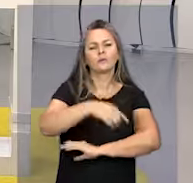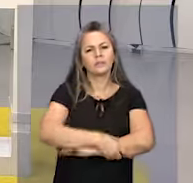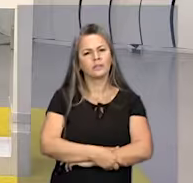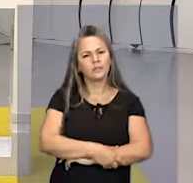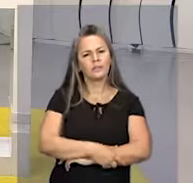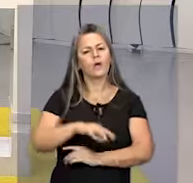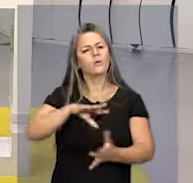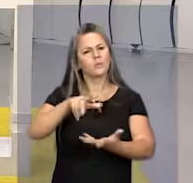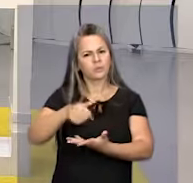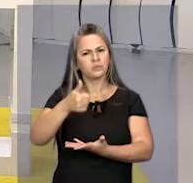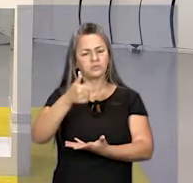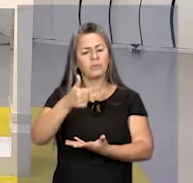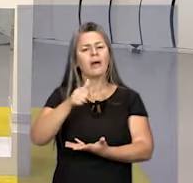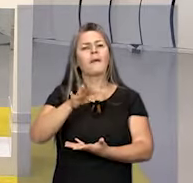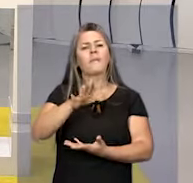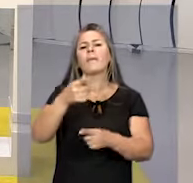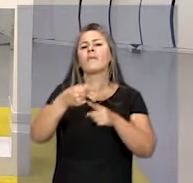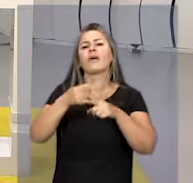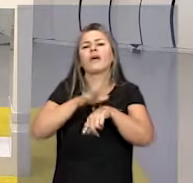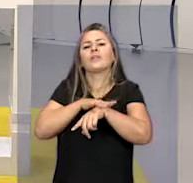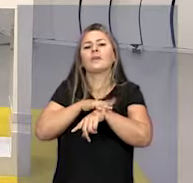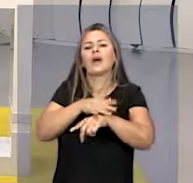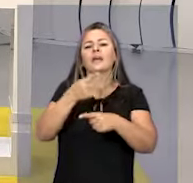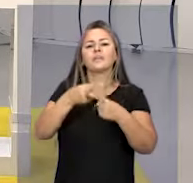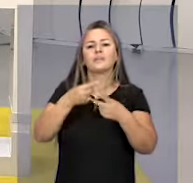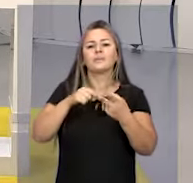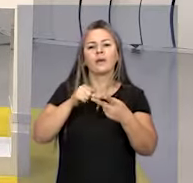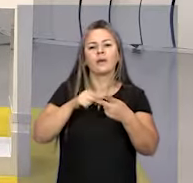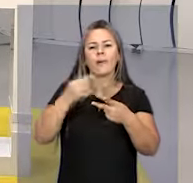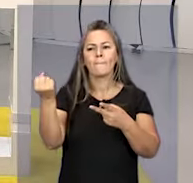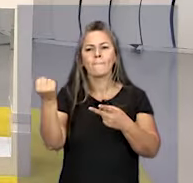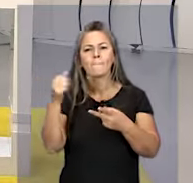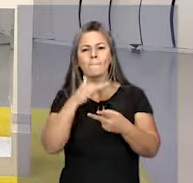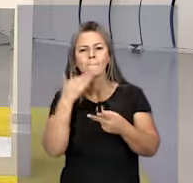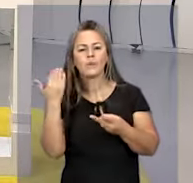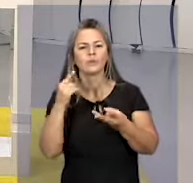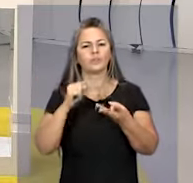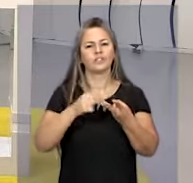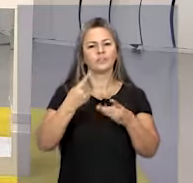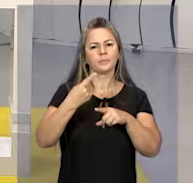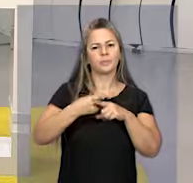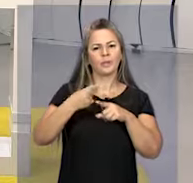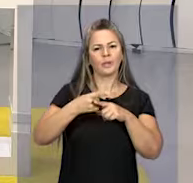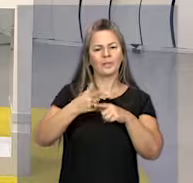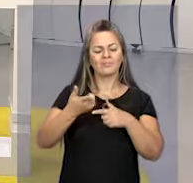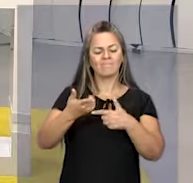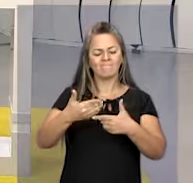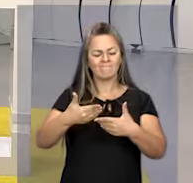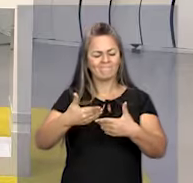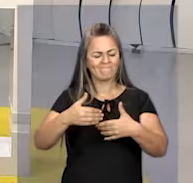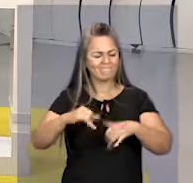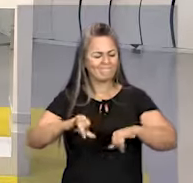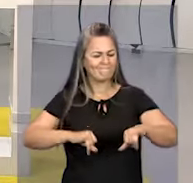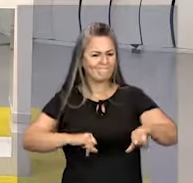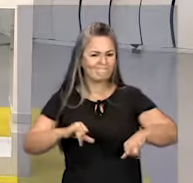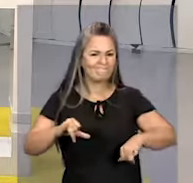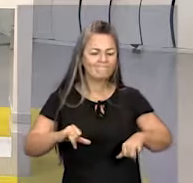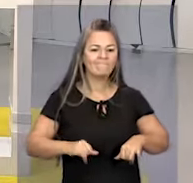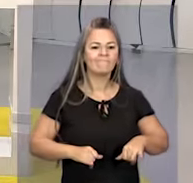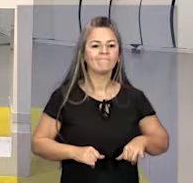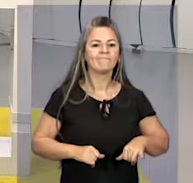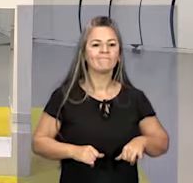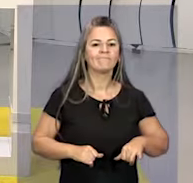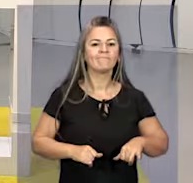coisas erradas? Por que existe doença? Por que existe morte? Por que existe tristeza? E aí eles acharam